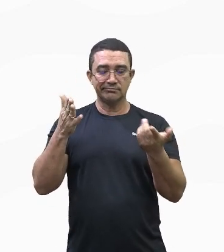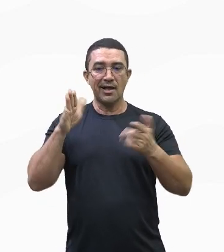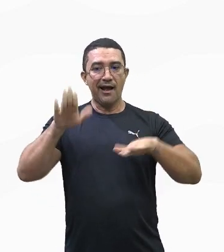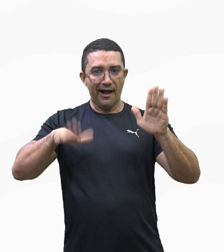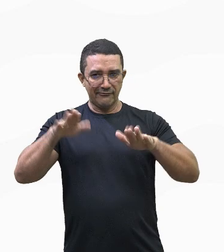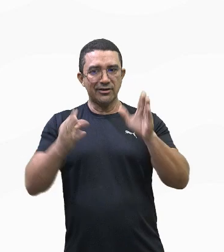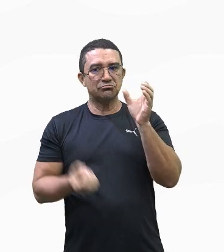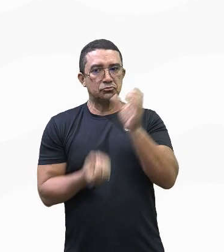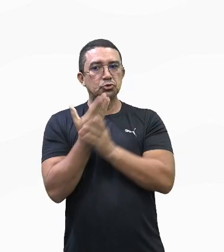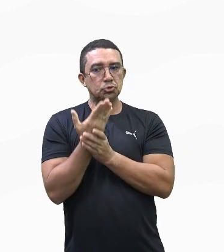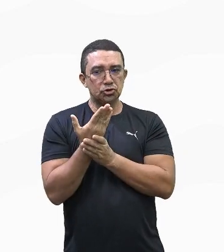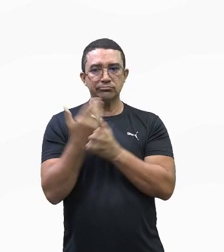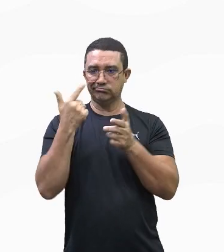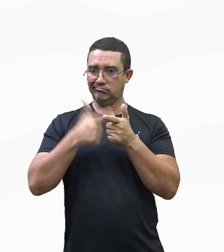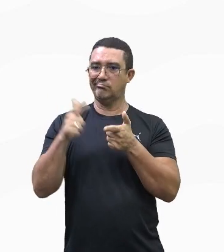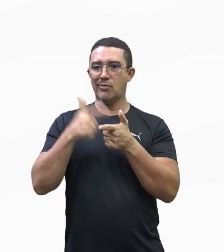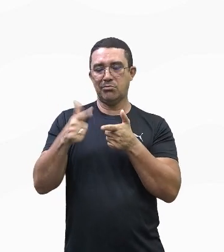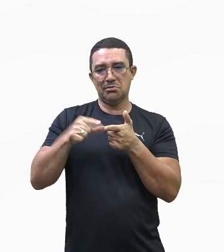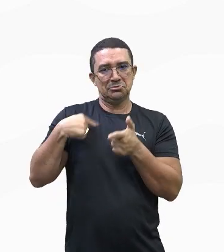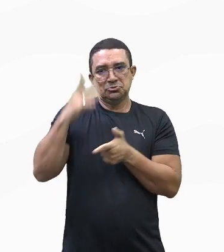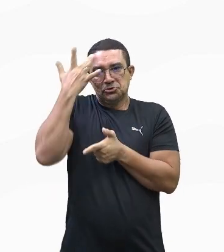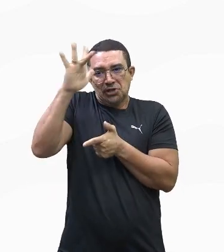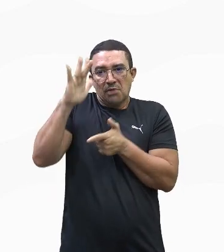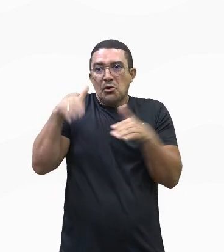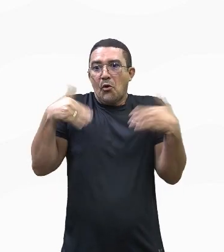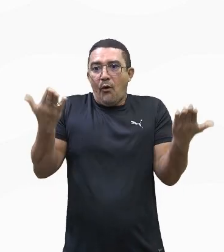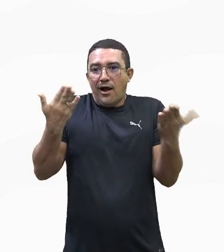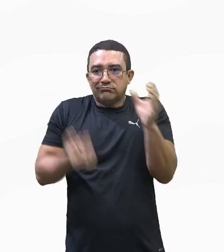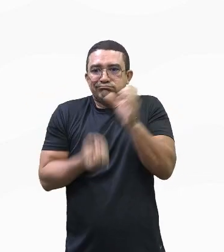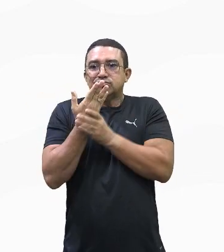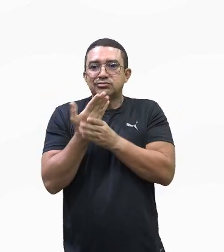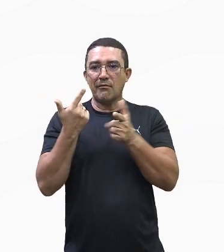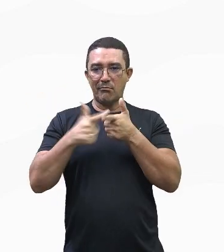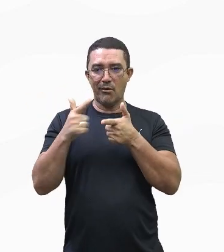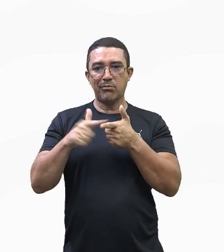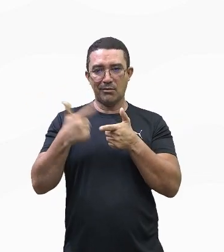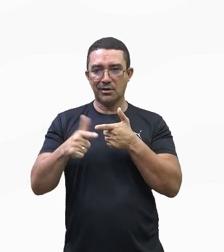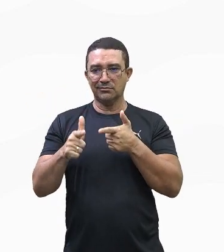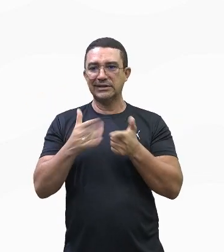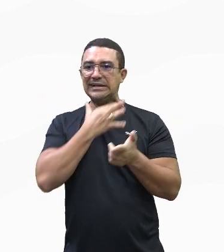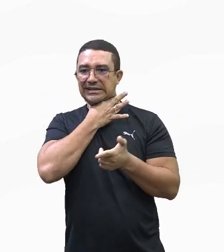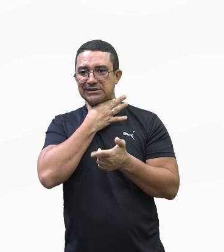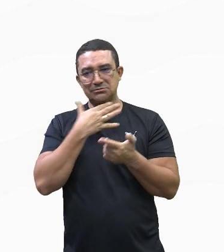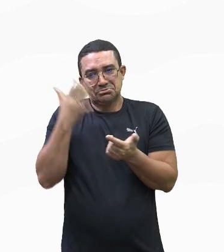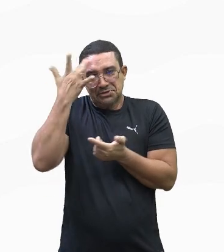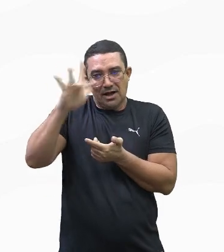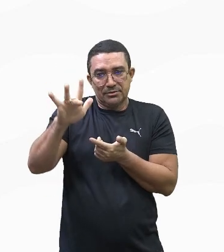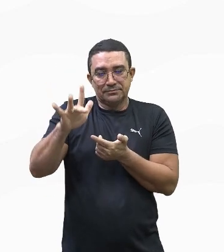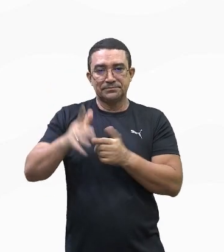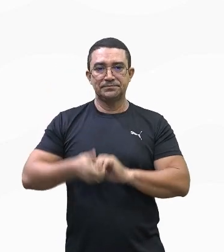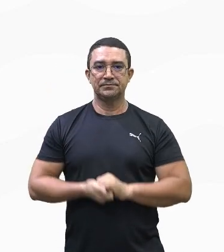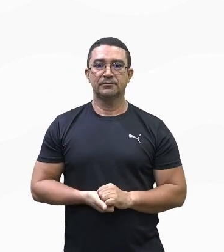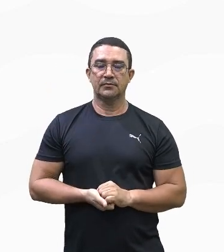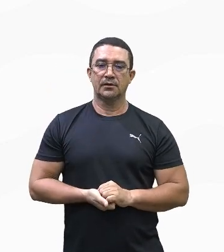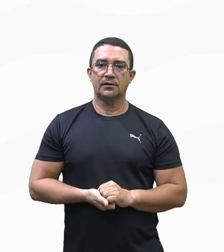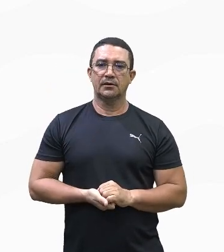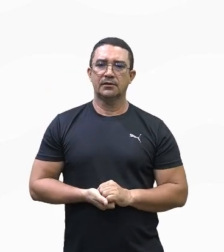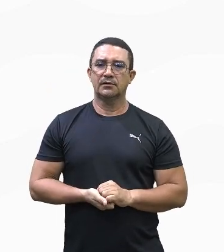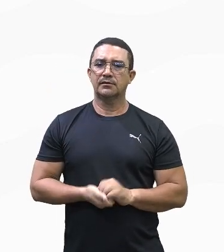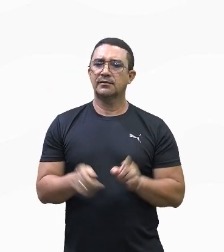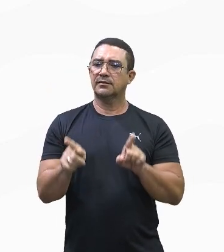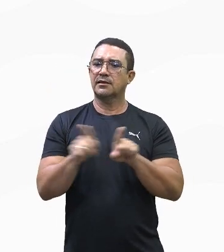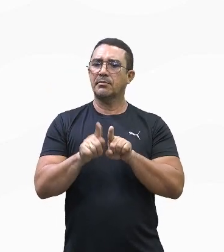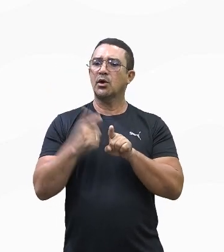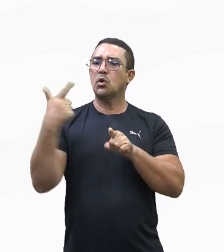tem muito a previsão, né? A gente também tem que estar preparado para aquilo que é inesperado, né? Sim. Outro aspecto que nós temos que tomar bastante cuidado é